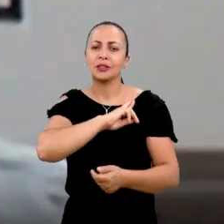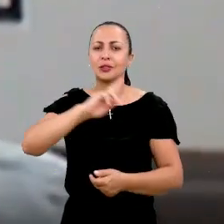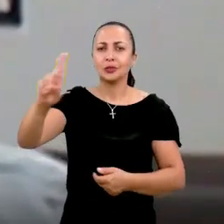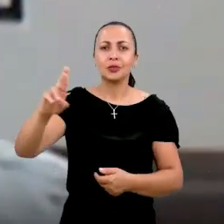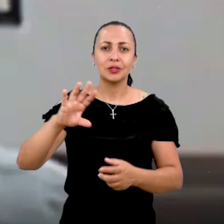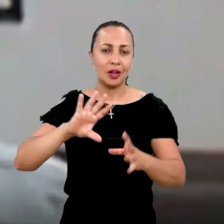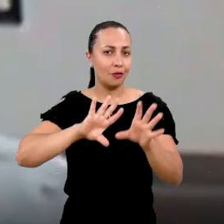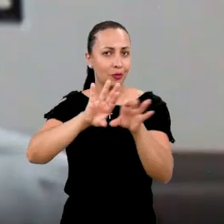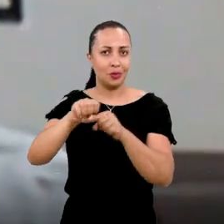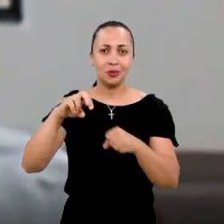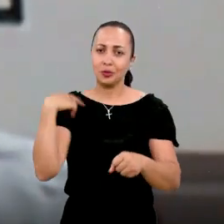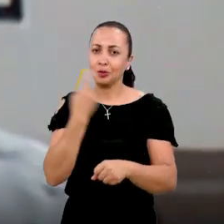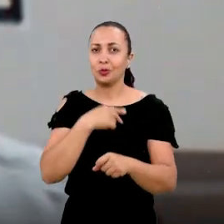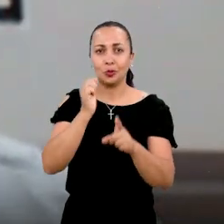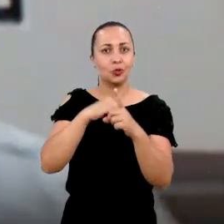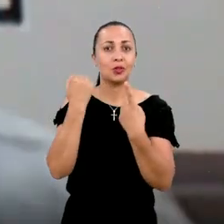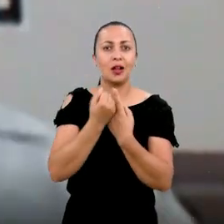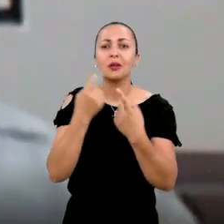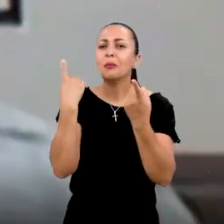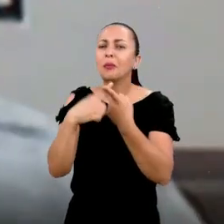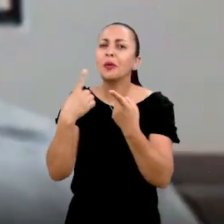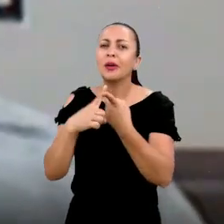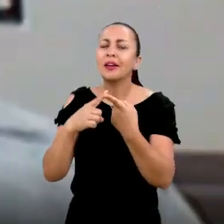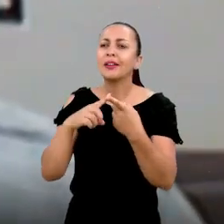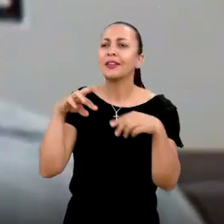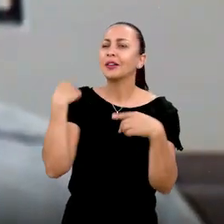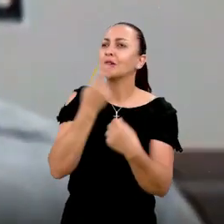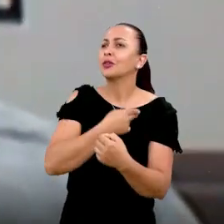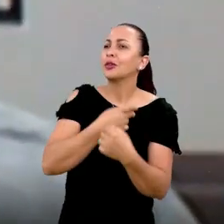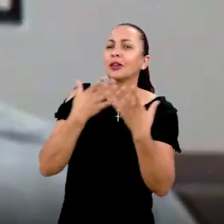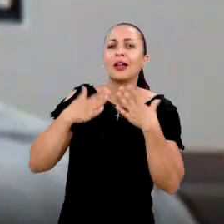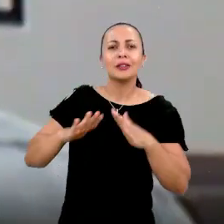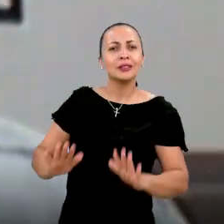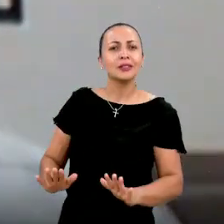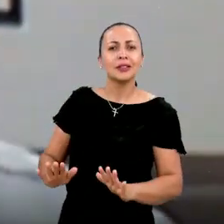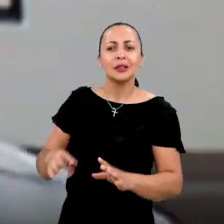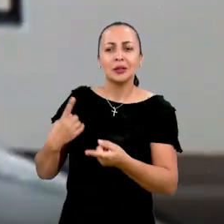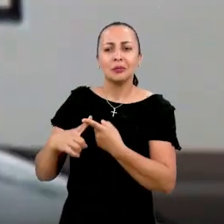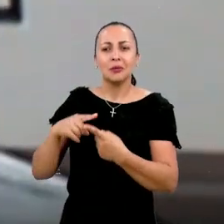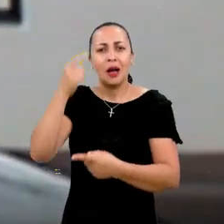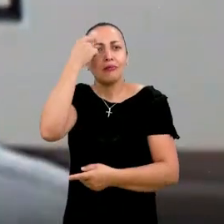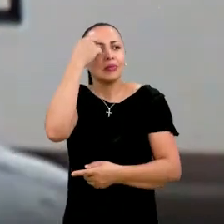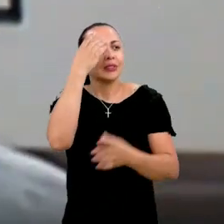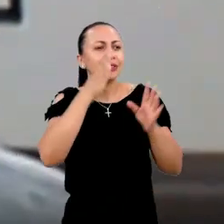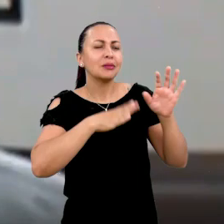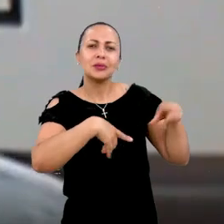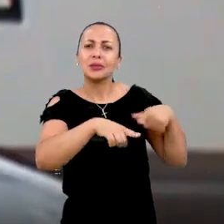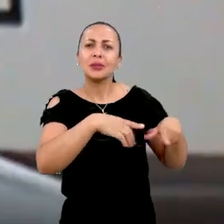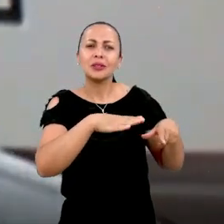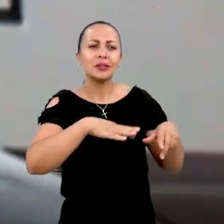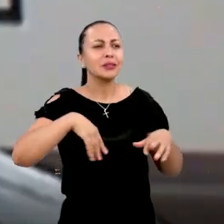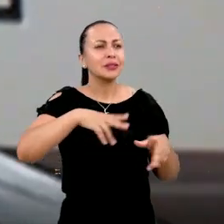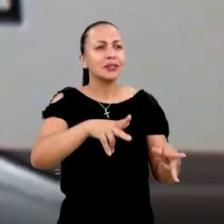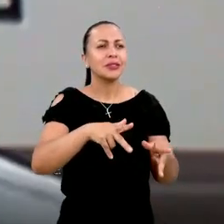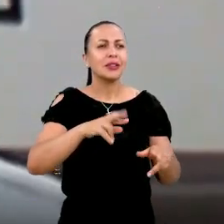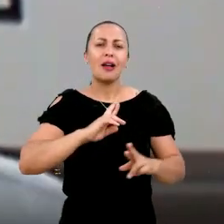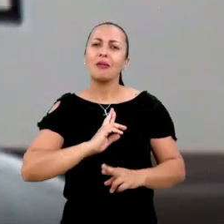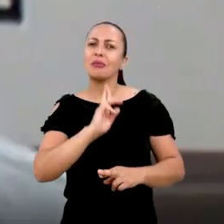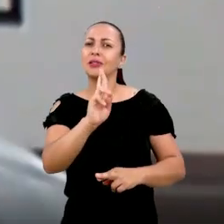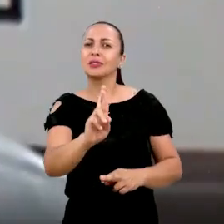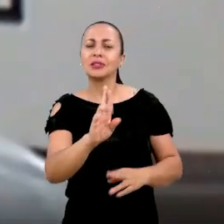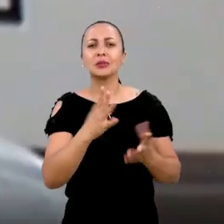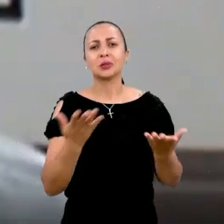religiões na formação da nossa sociedade. Por que nós somos o povo que somos? Porque eventualmente pensamos, agimos e